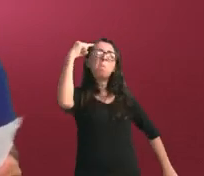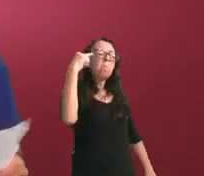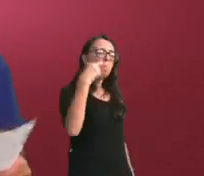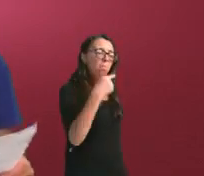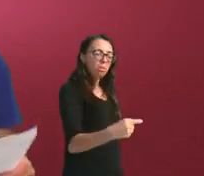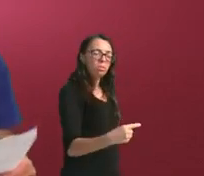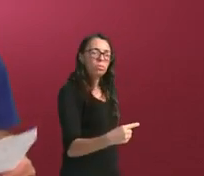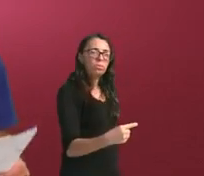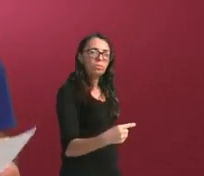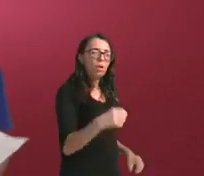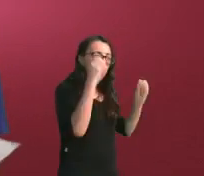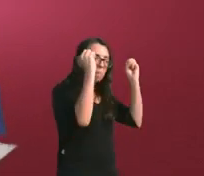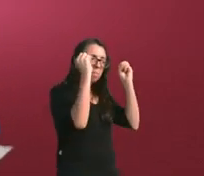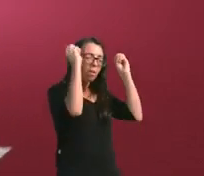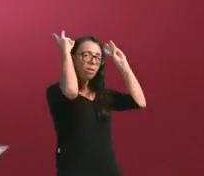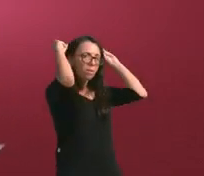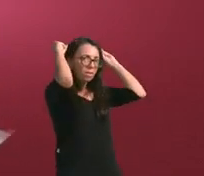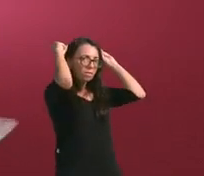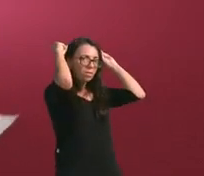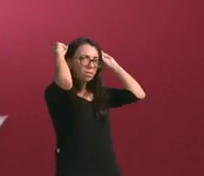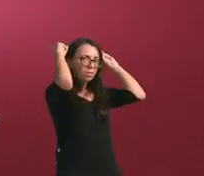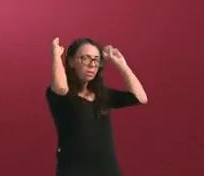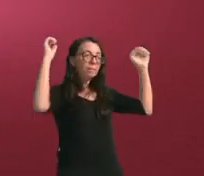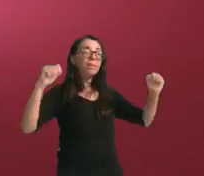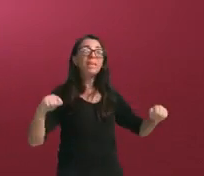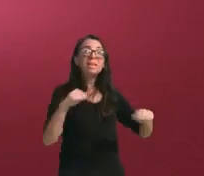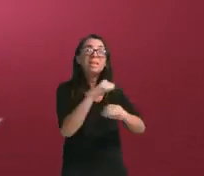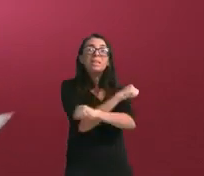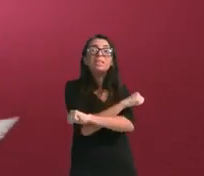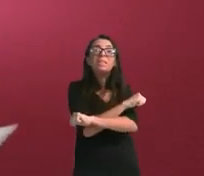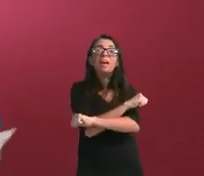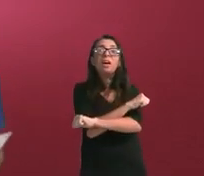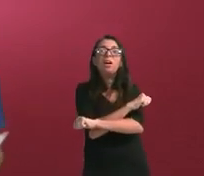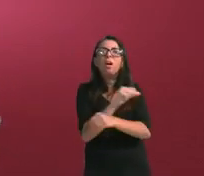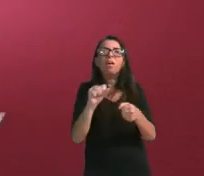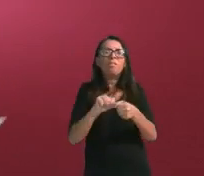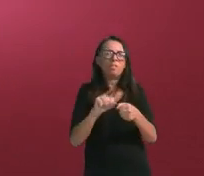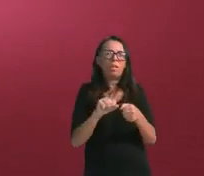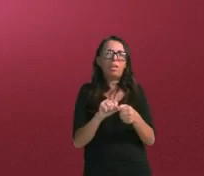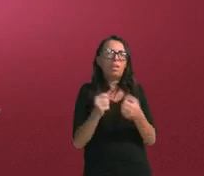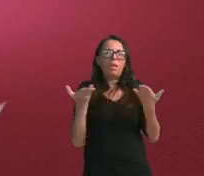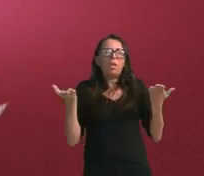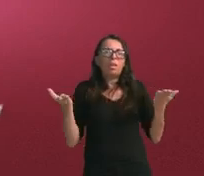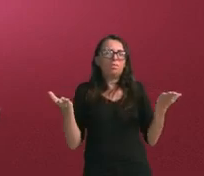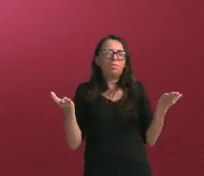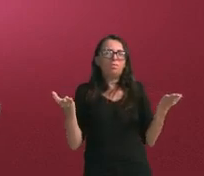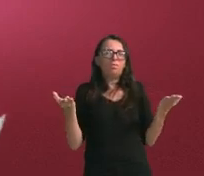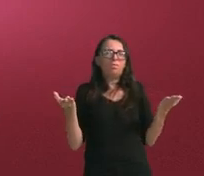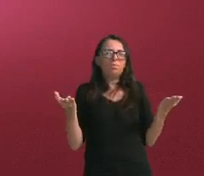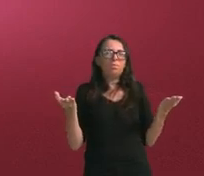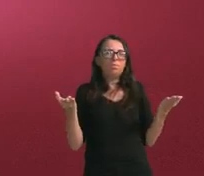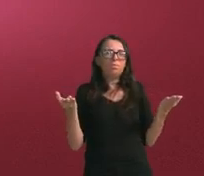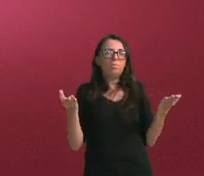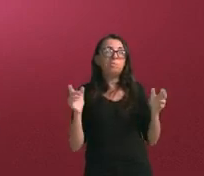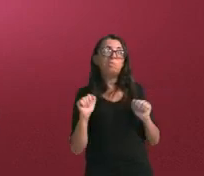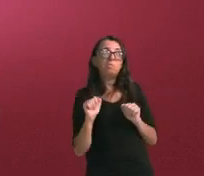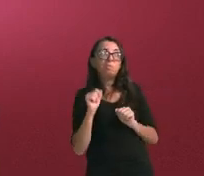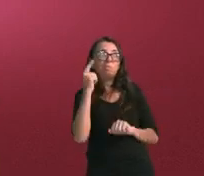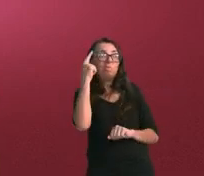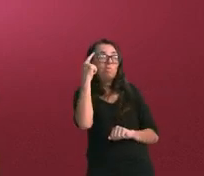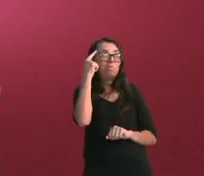verso 16 de Êxodo 8, e os irmãos ajudam a responder aí na casa dos